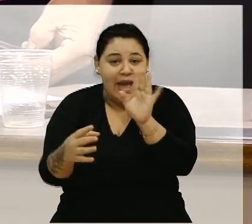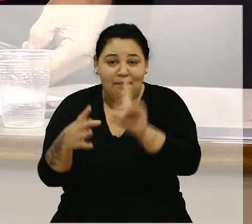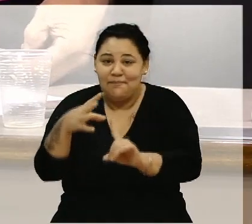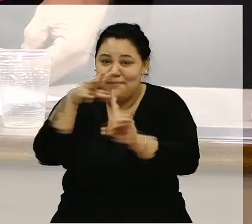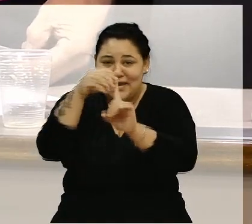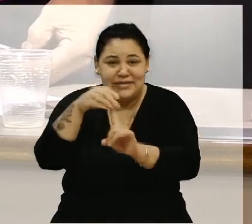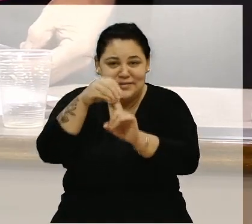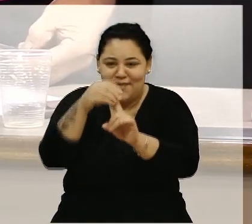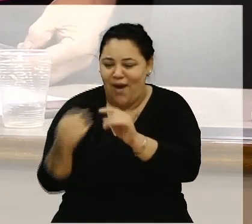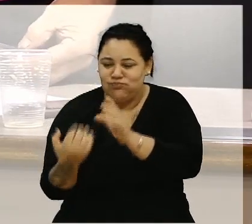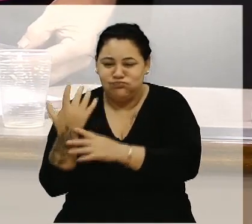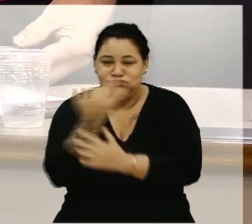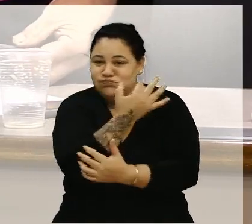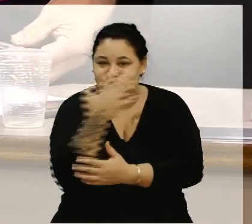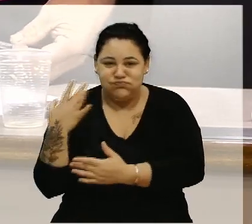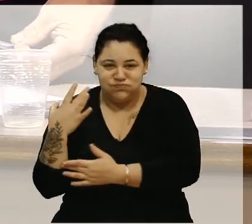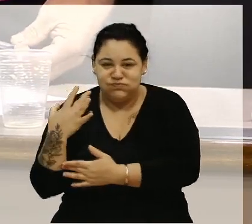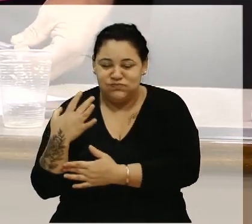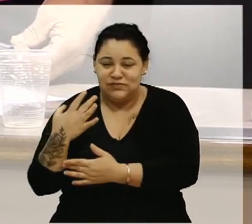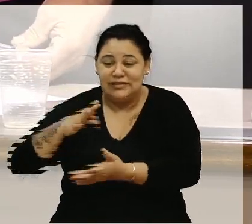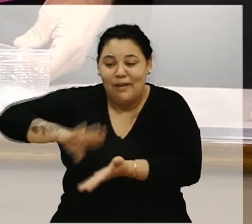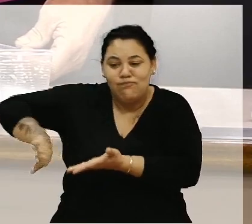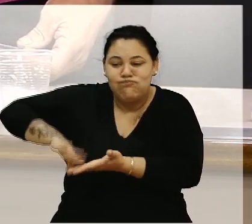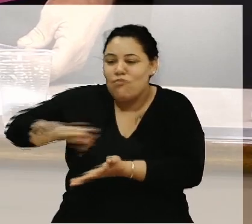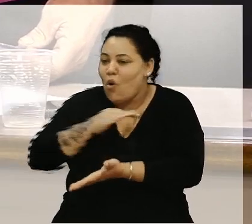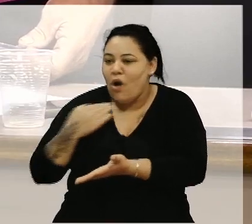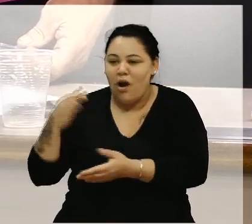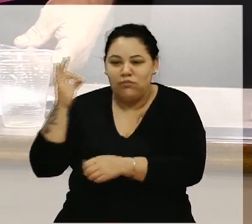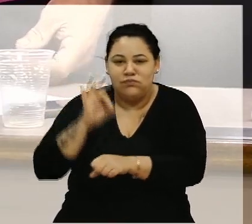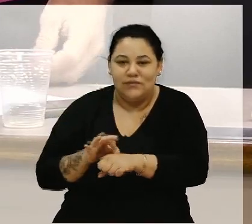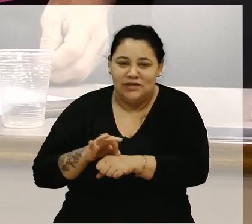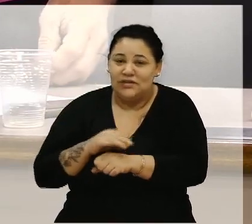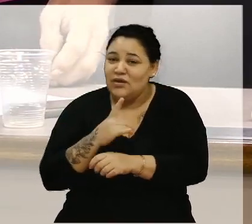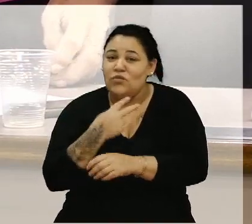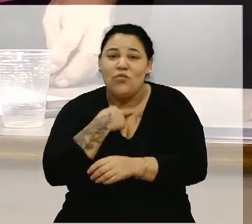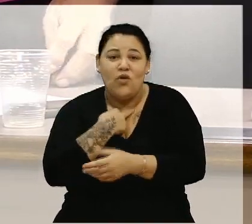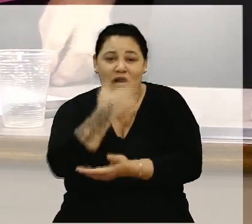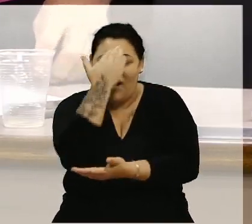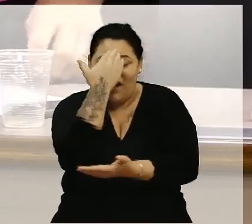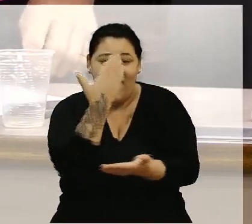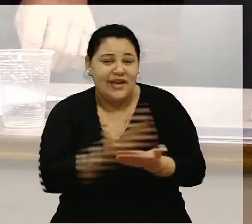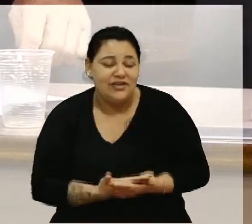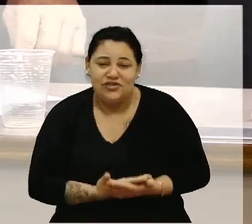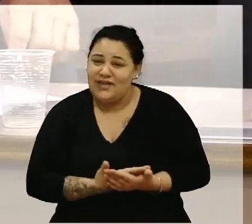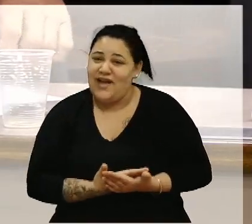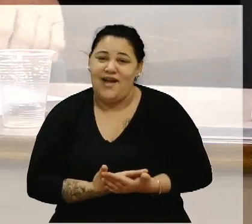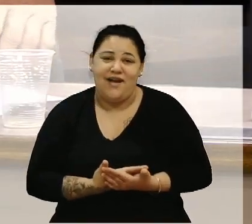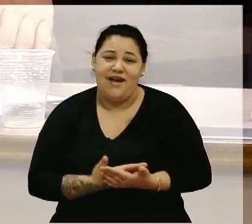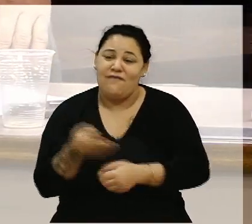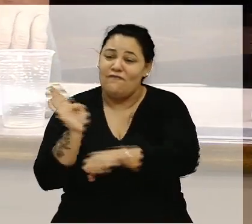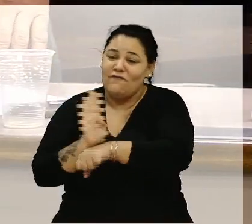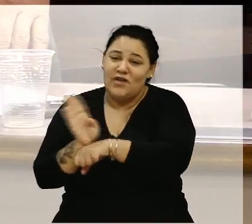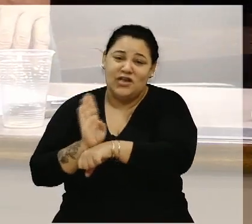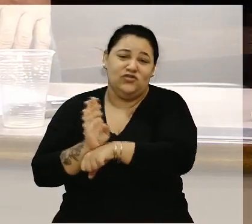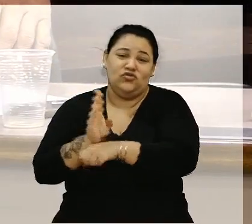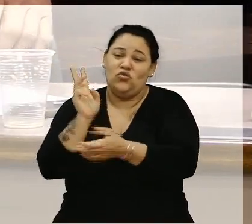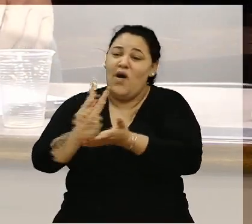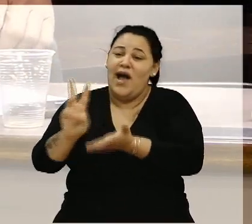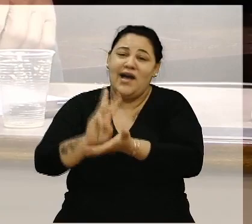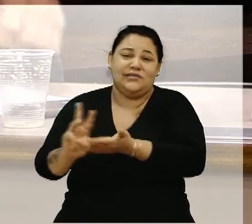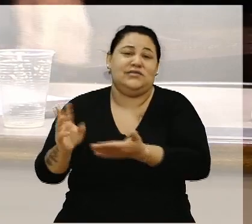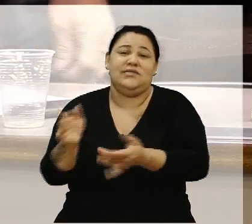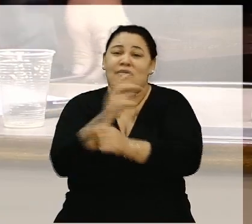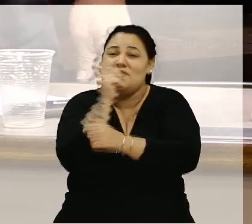Então eu peço, vereador, com essa humildade que o senhor tem, vereador, Xuxa, o senhor falou da preservação das águas. Nós temos o